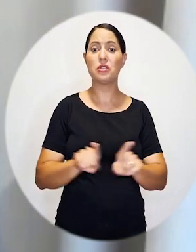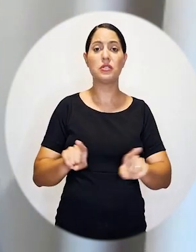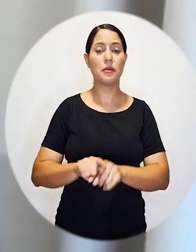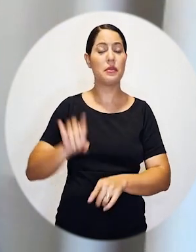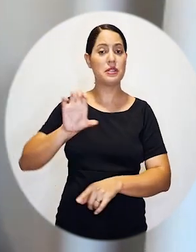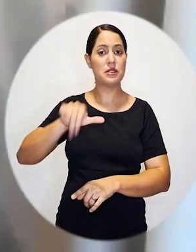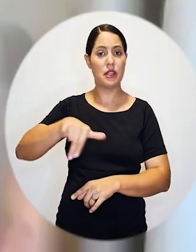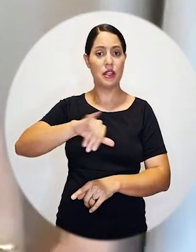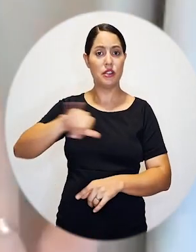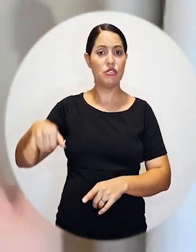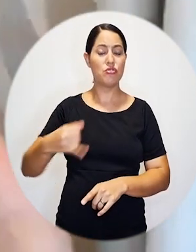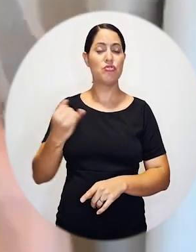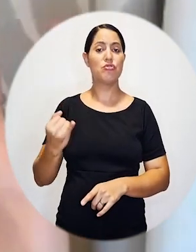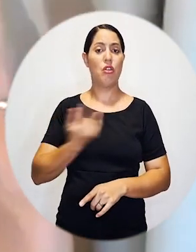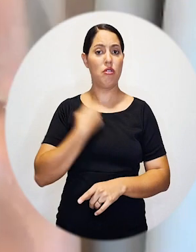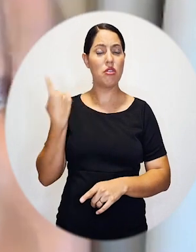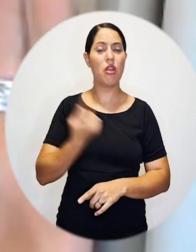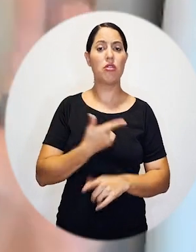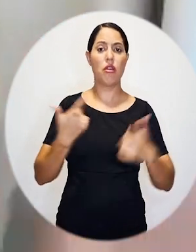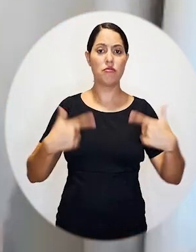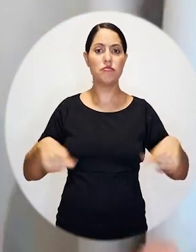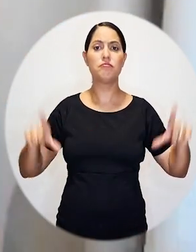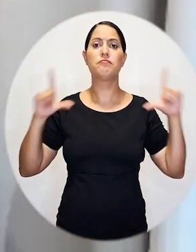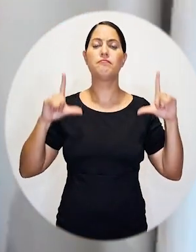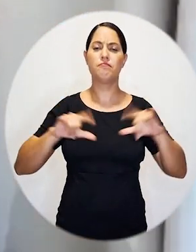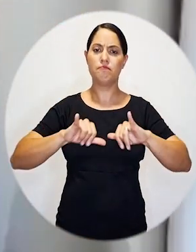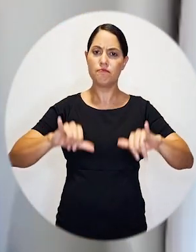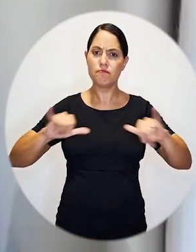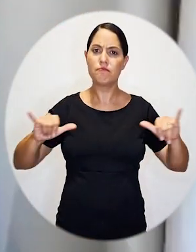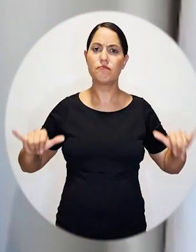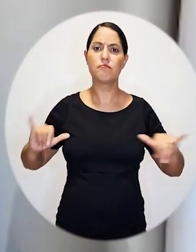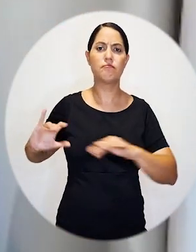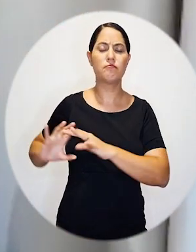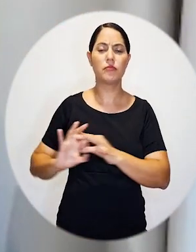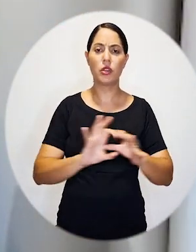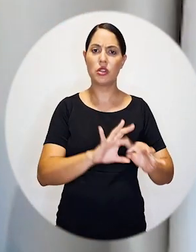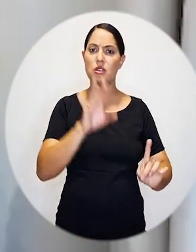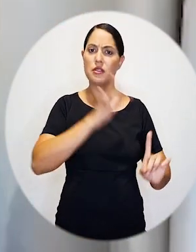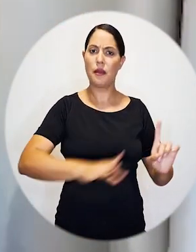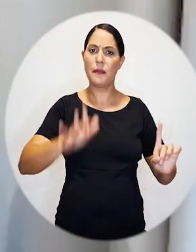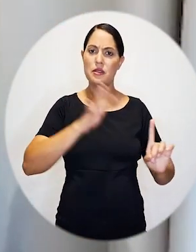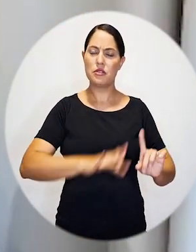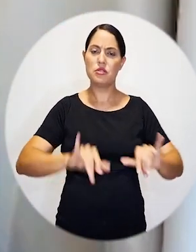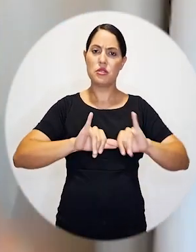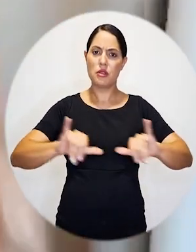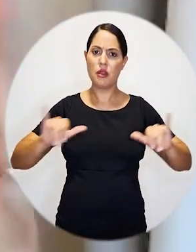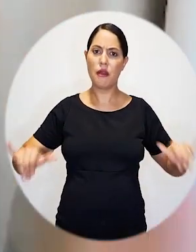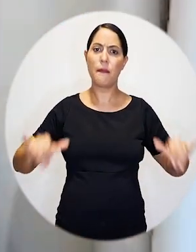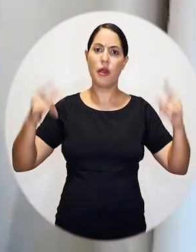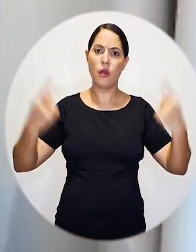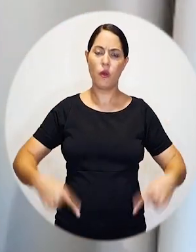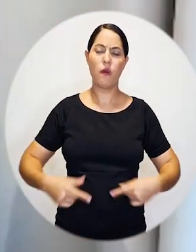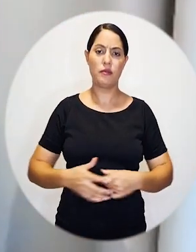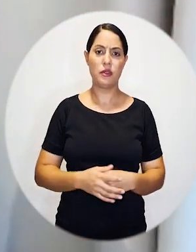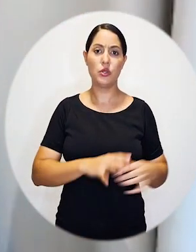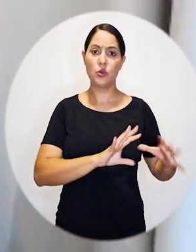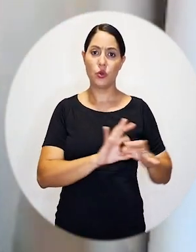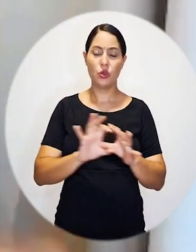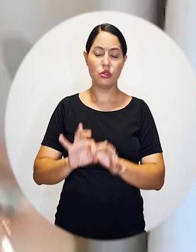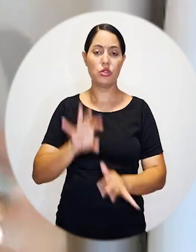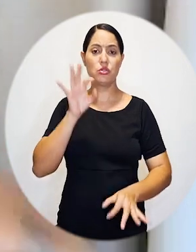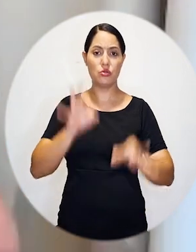de Justiça, né, à frente de uma campanha nacional de combate ao capacitismo no âmbito do